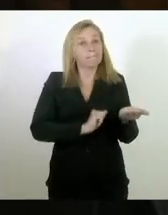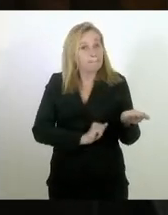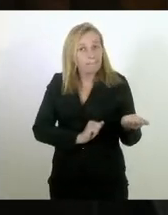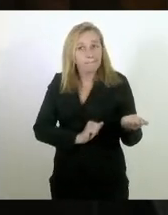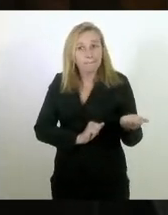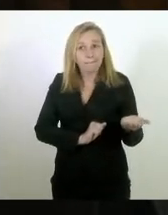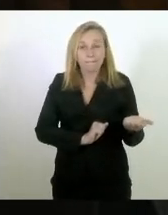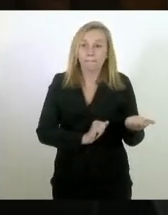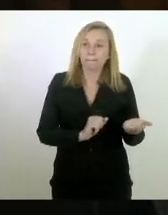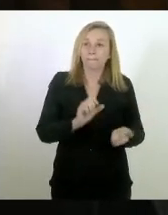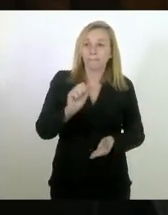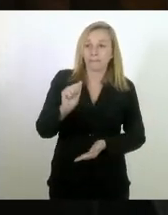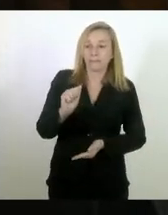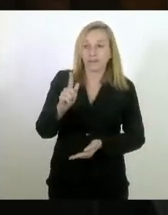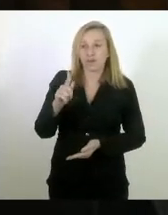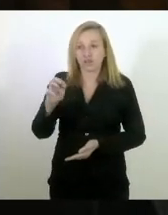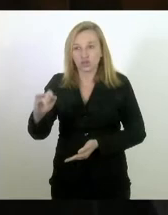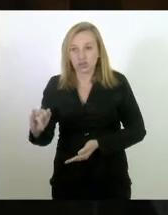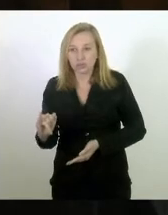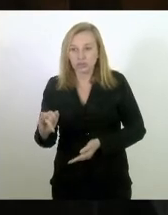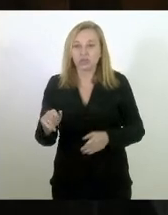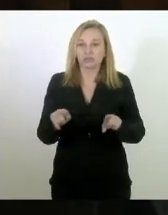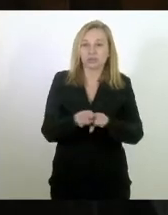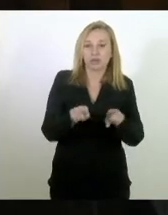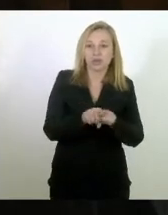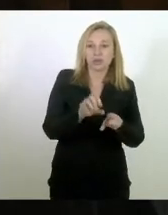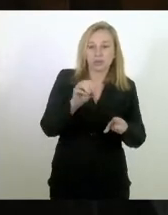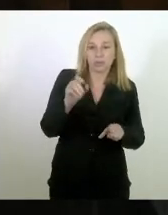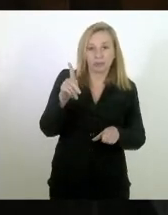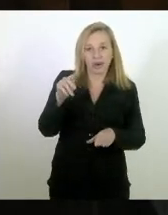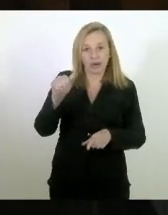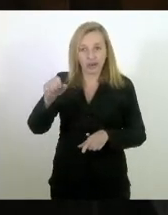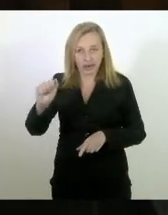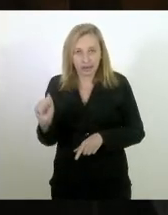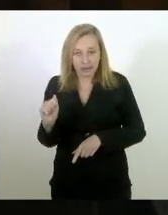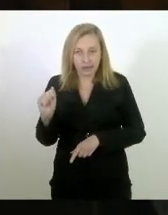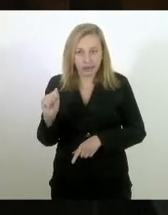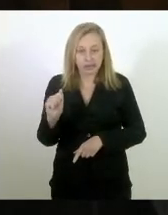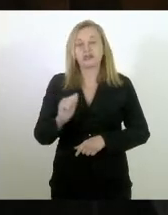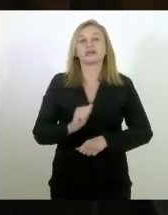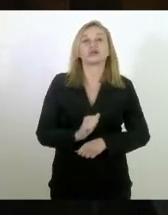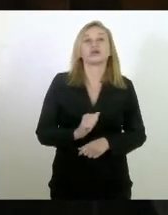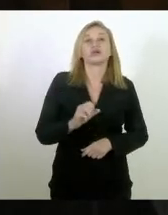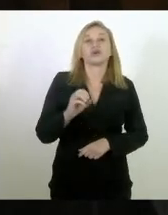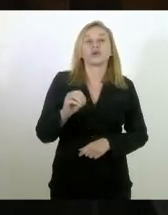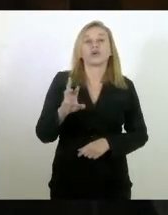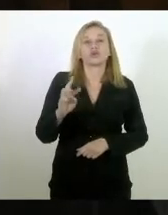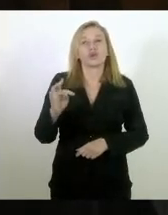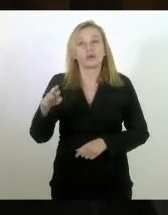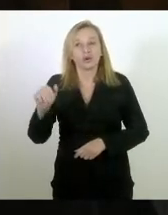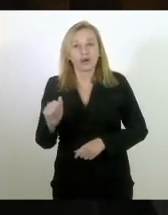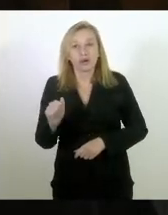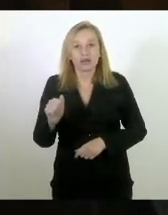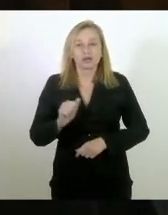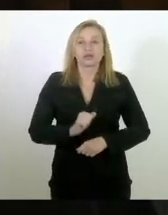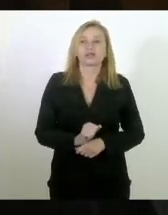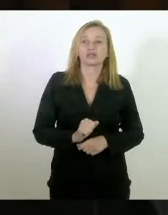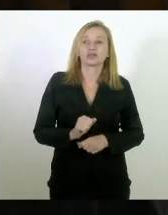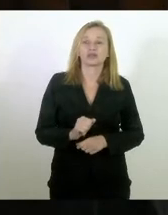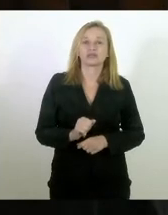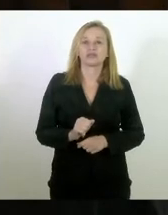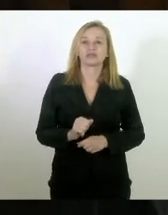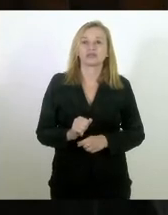do ágil e da outorga do ajudar outorga da concessão da